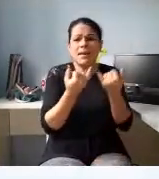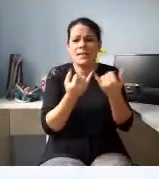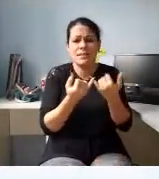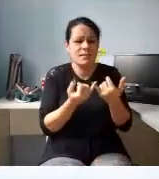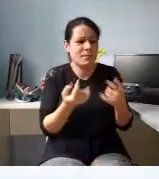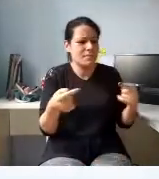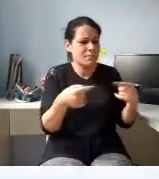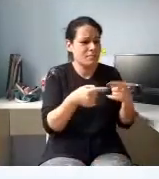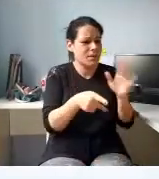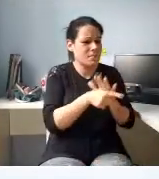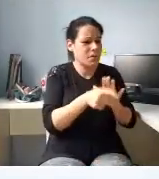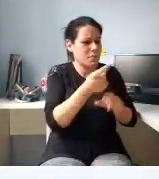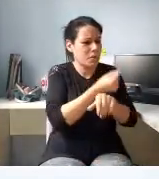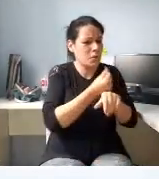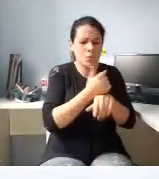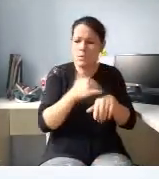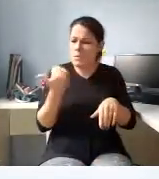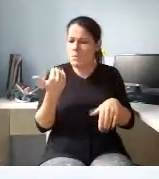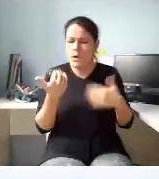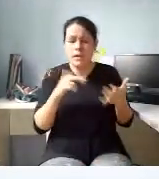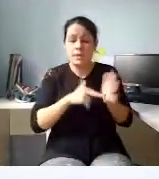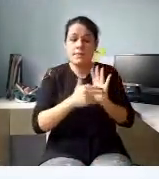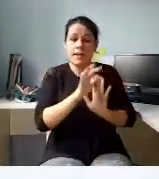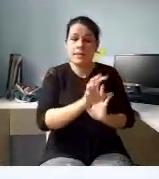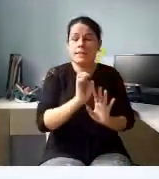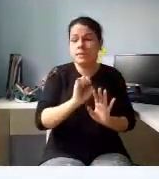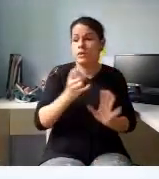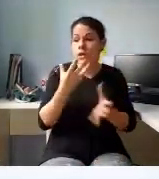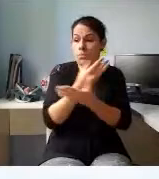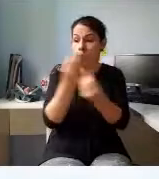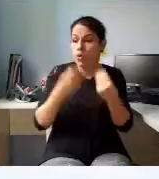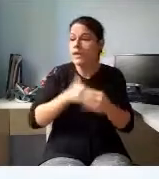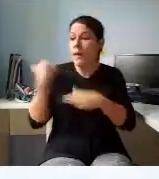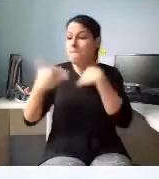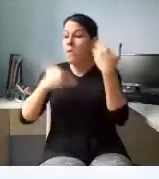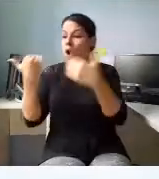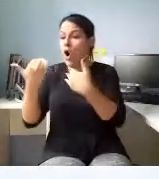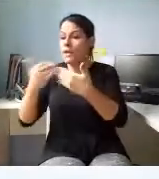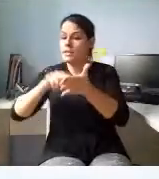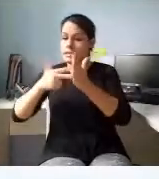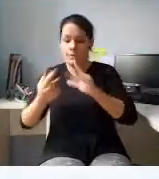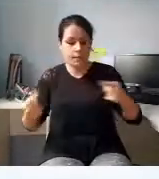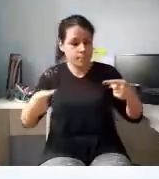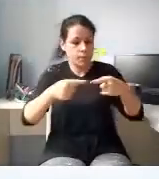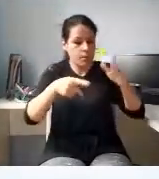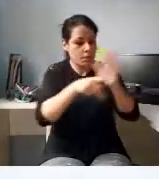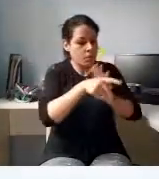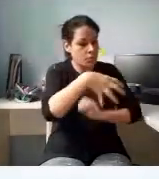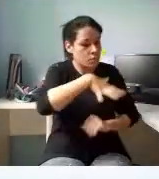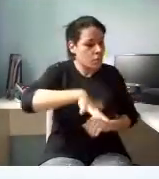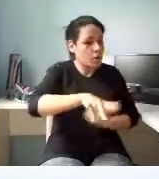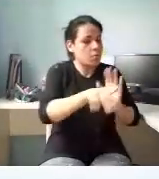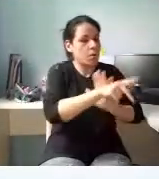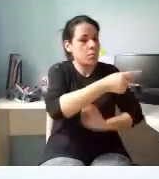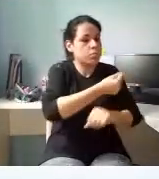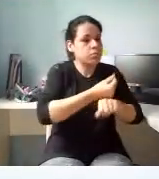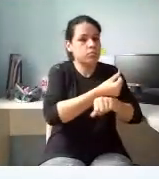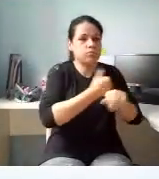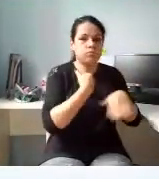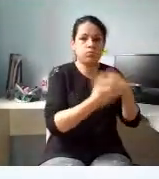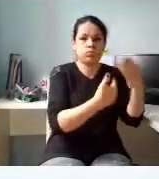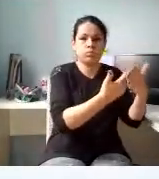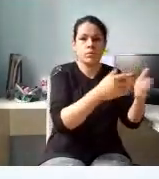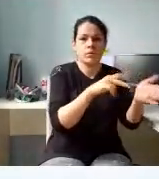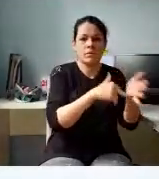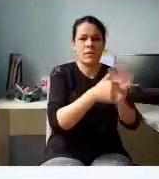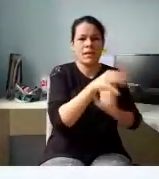avaliação um pouco estranha, ou seja, eu preciso ter um número de mortes, associar isso à possibilidade de eu ter o